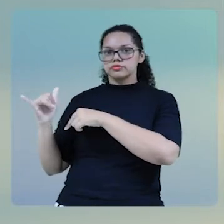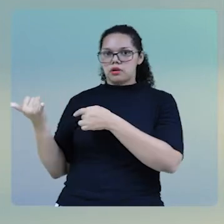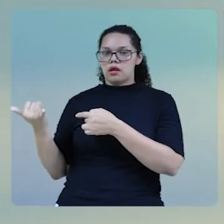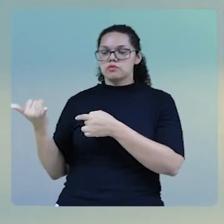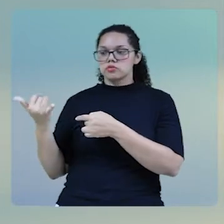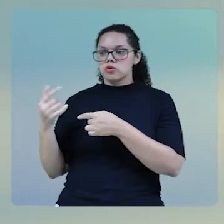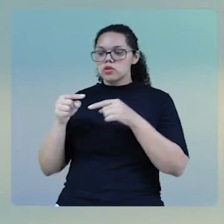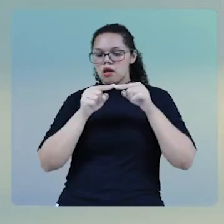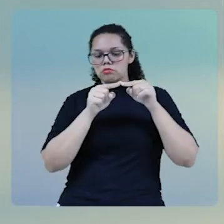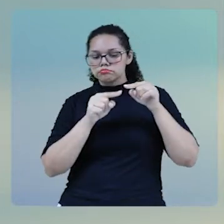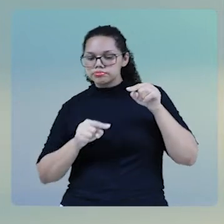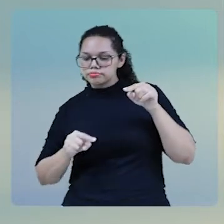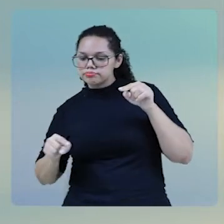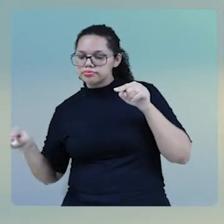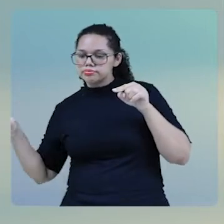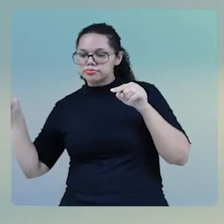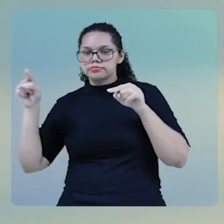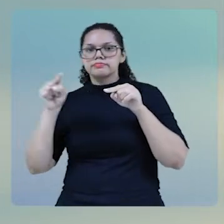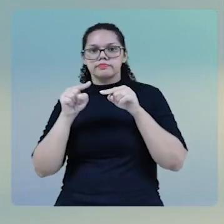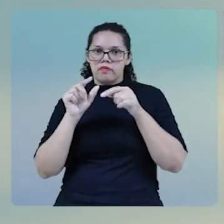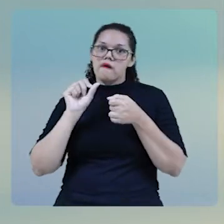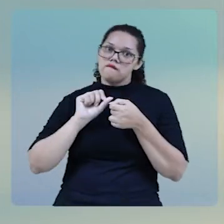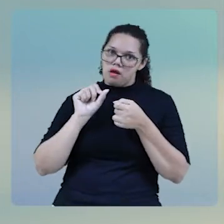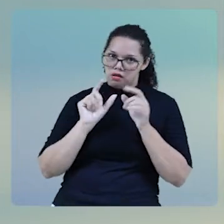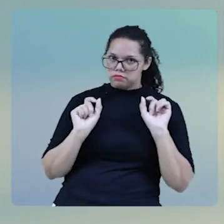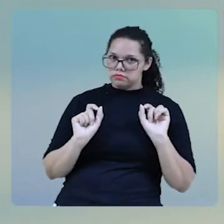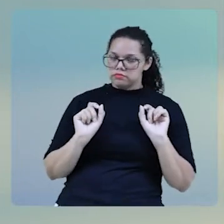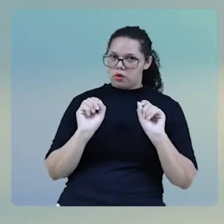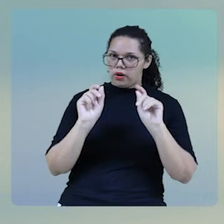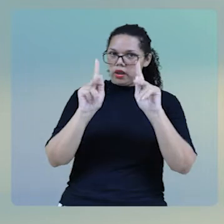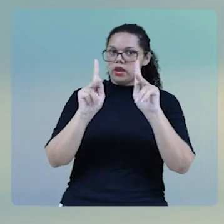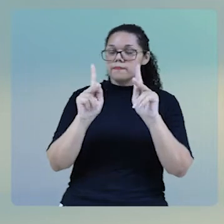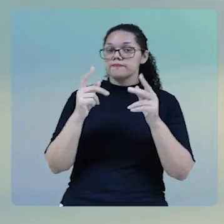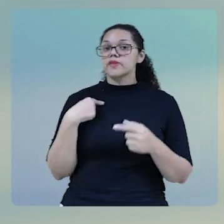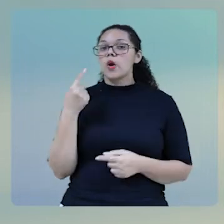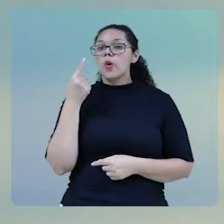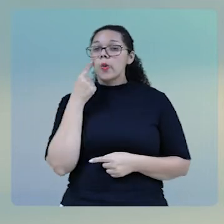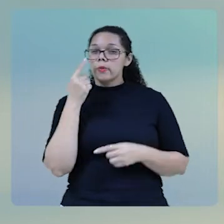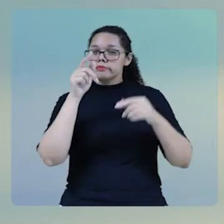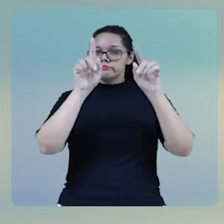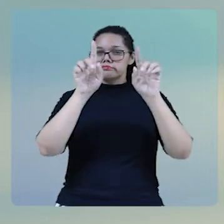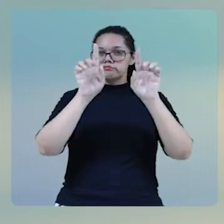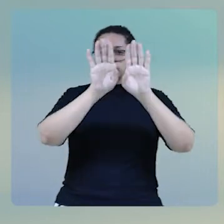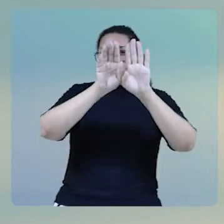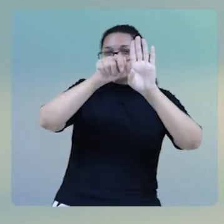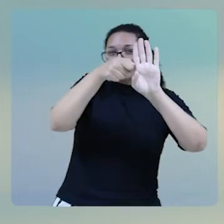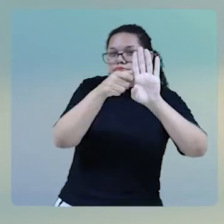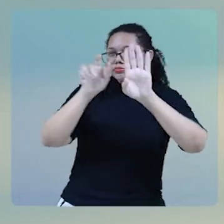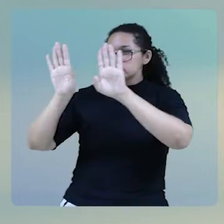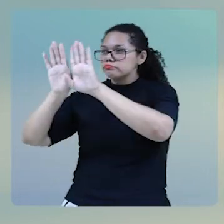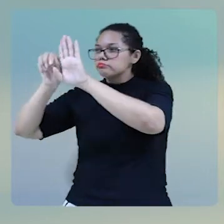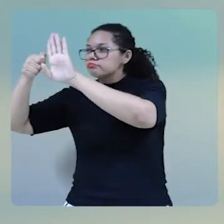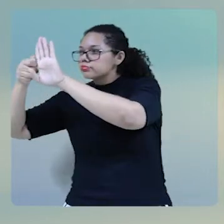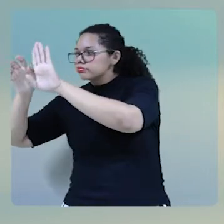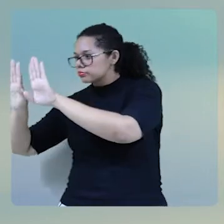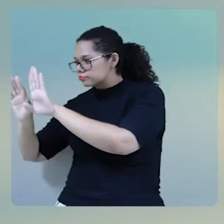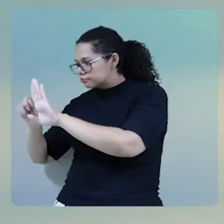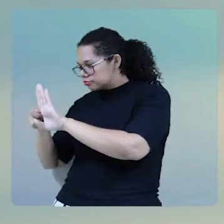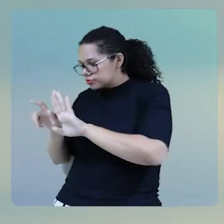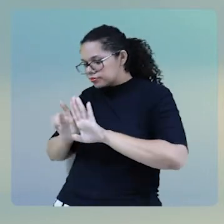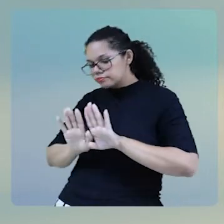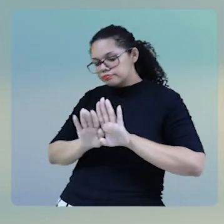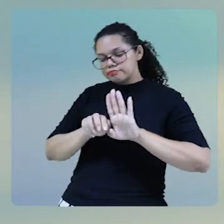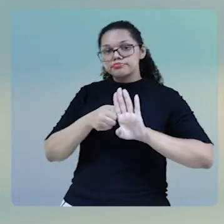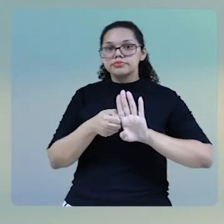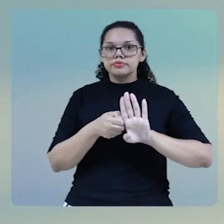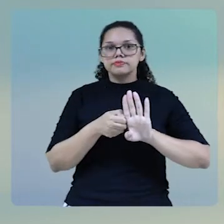aqui é o caminho todinho que a corrente elétrica faz. À medida que eu vou fechando, pessoal, essas chaves, o que vai acontecendo? À medida que eu